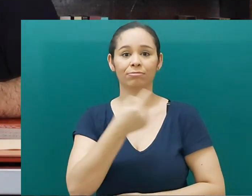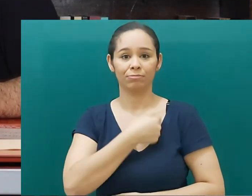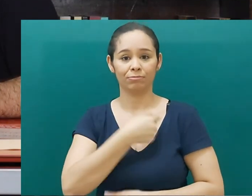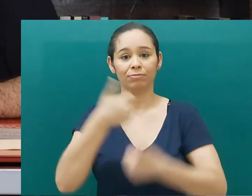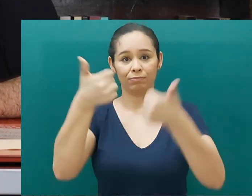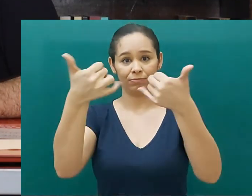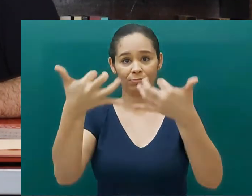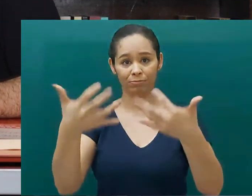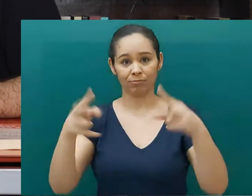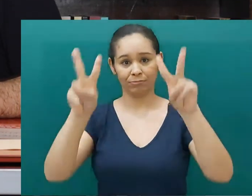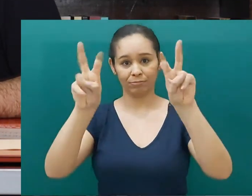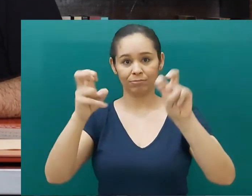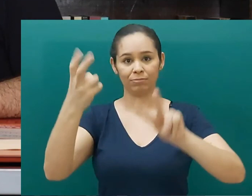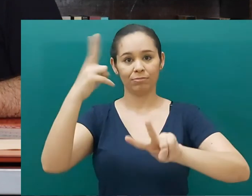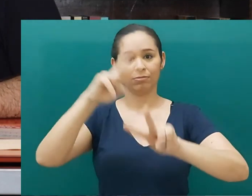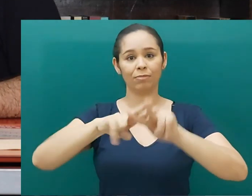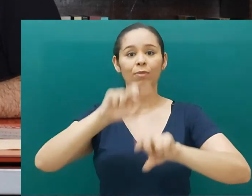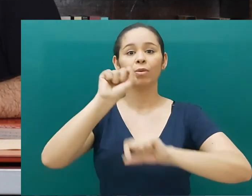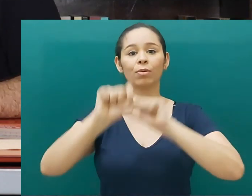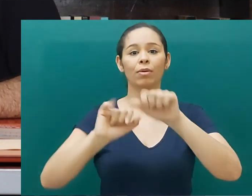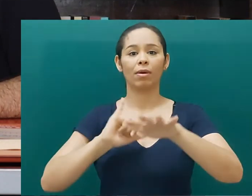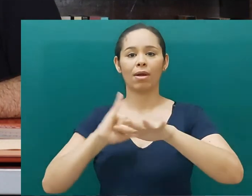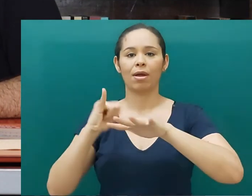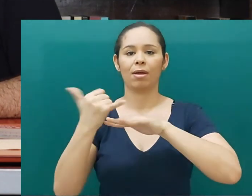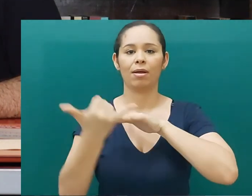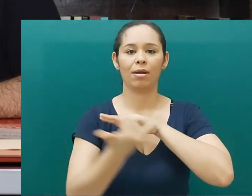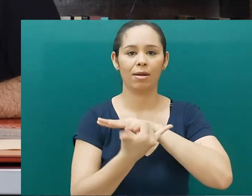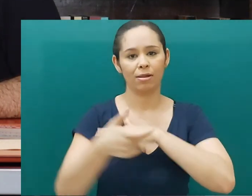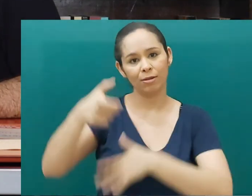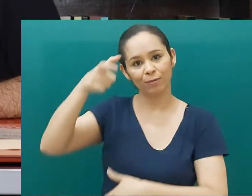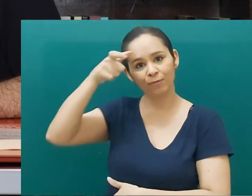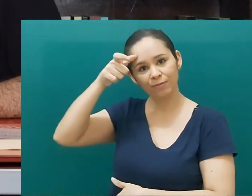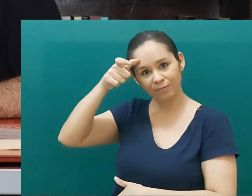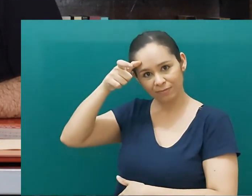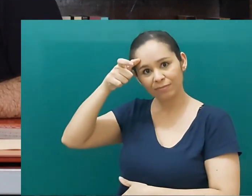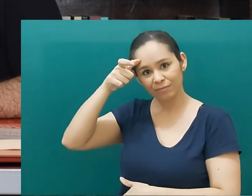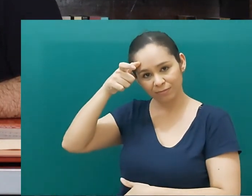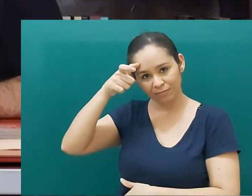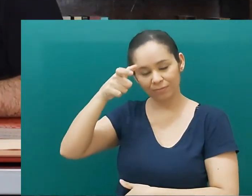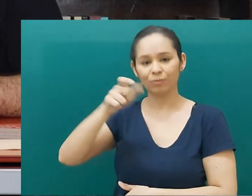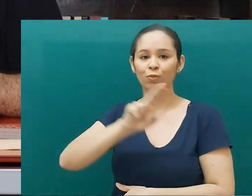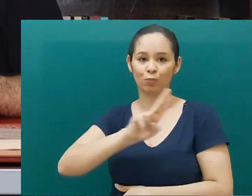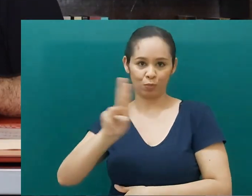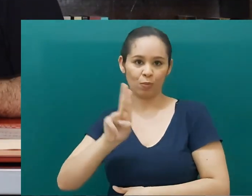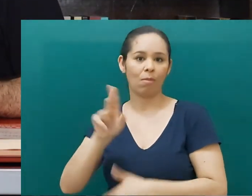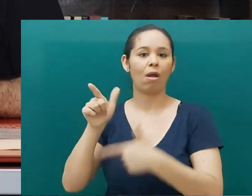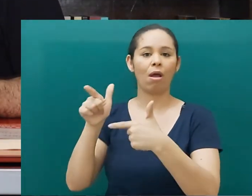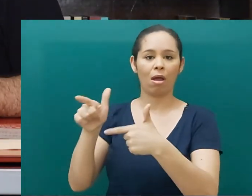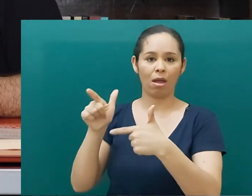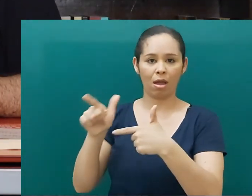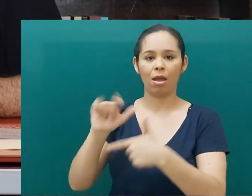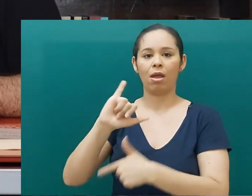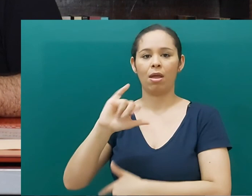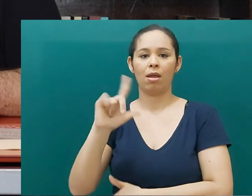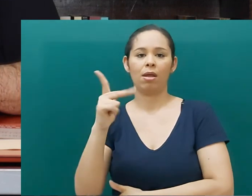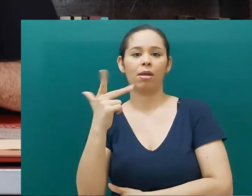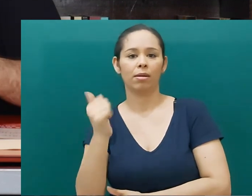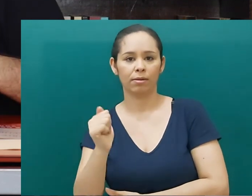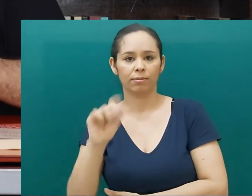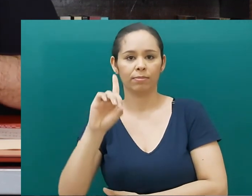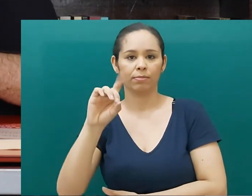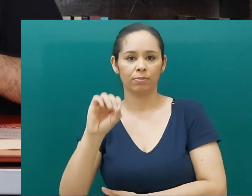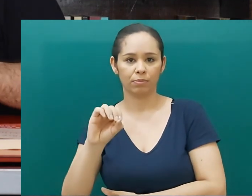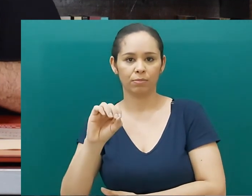das prisões forçadas vai ser a Ilha do Diabo, Ile du Diable, que é uma das ilhas ali que